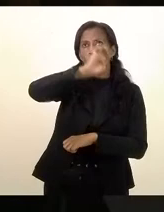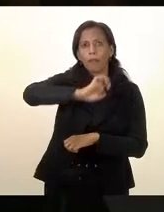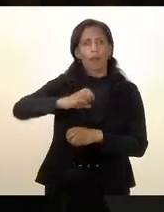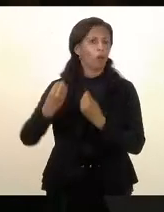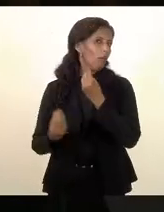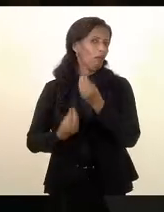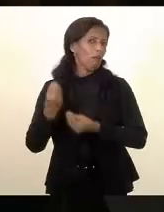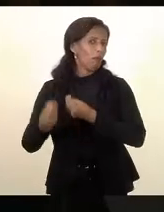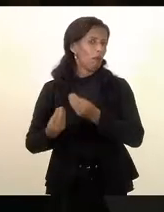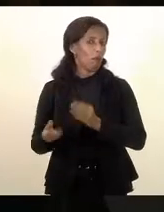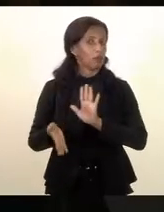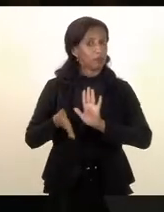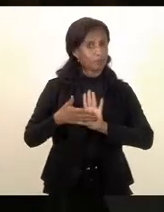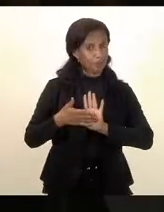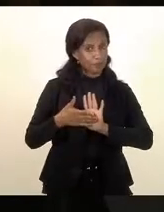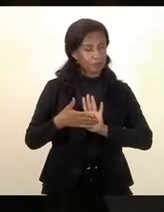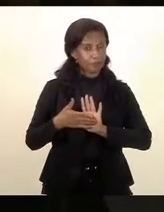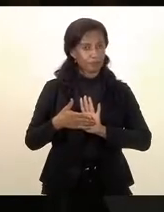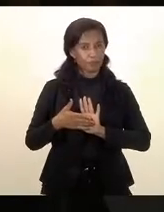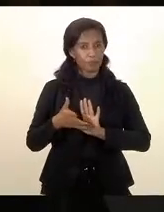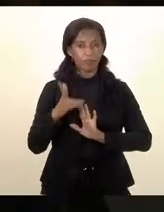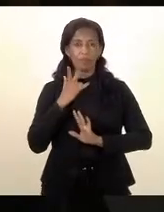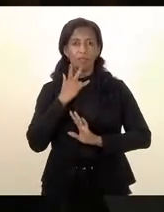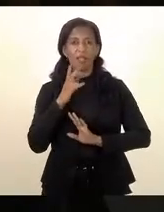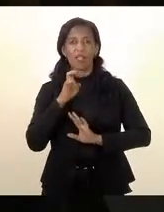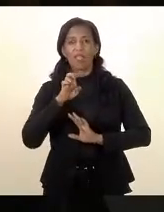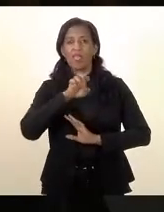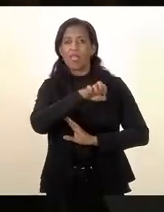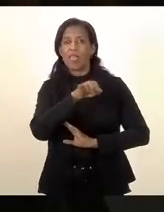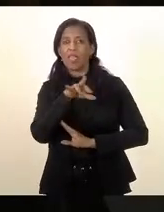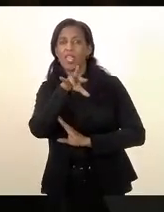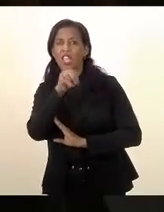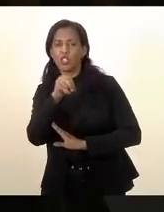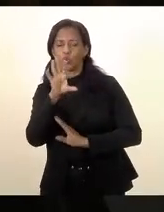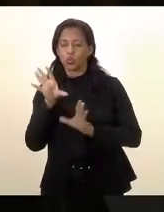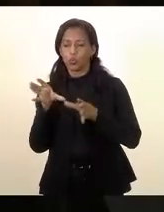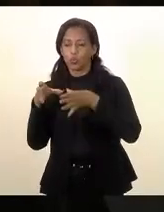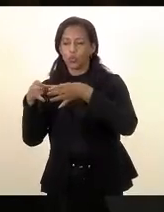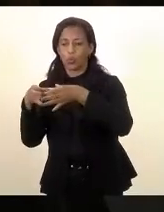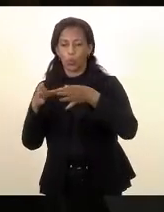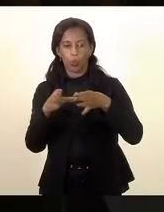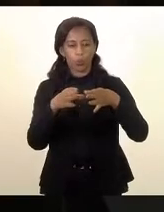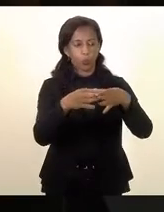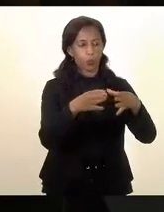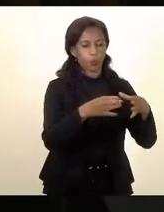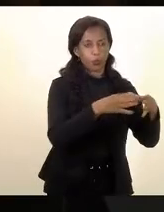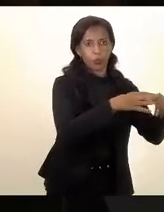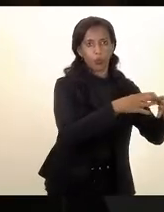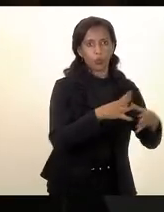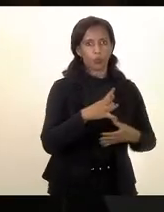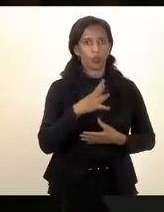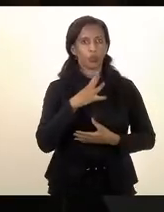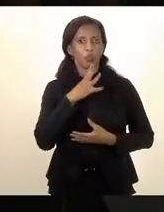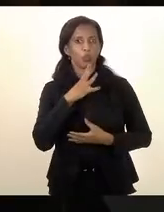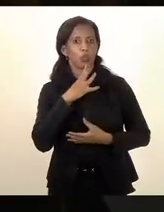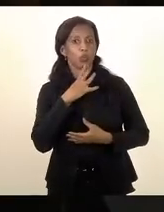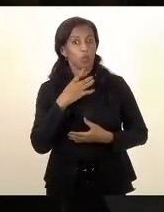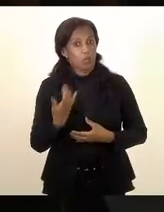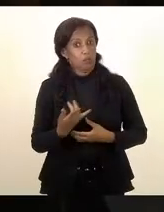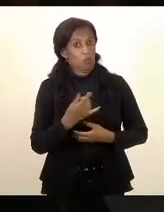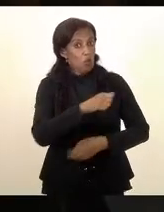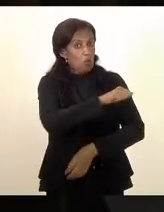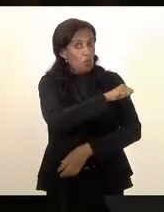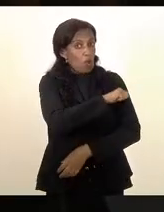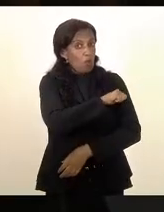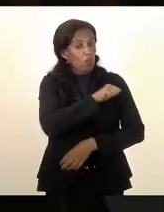essa proposta ela fala em eixos formativos que agrupam os campos de conhecimento e que os estudantes poderiam